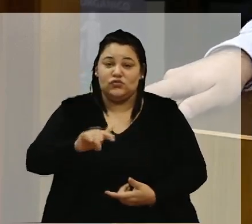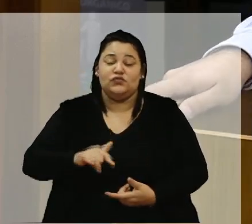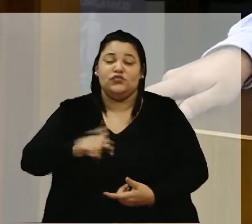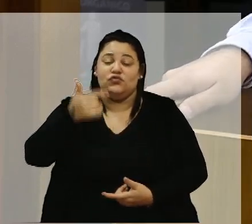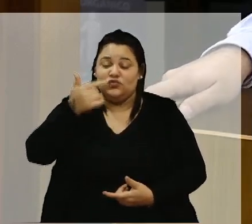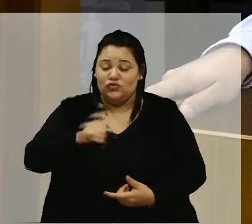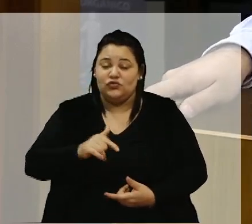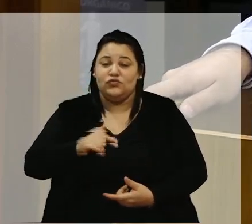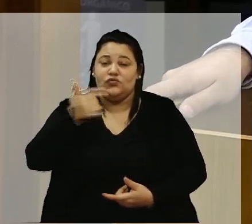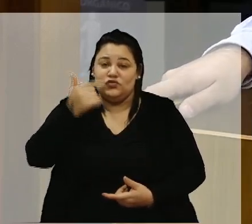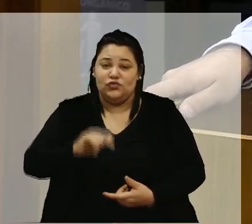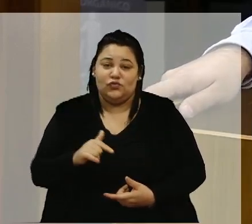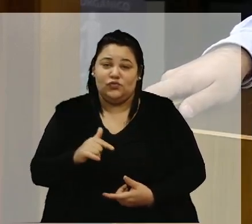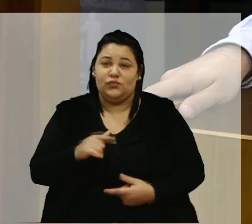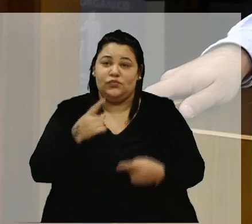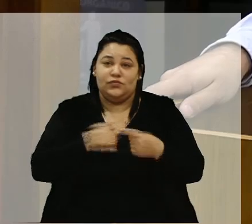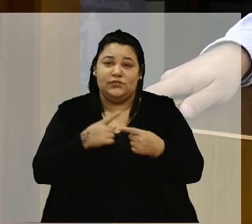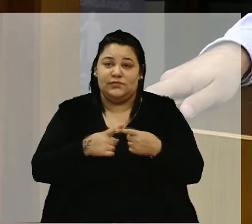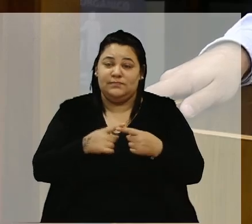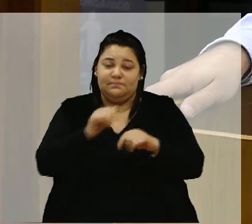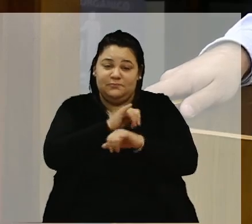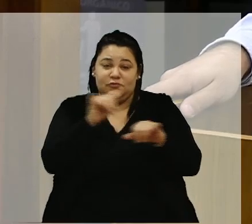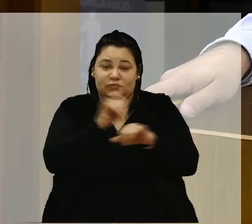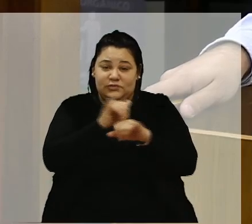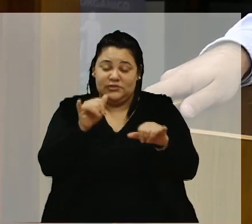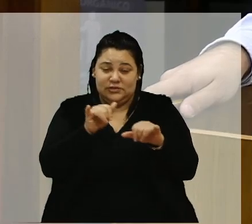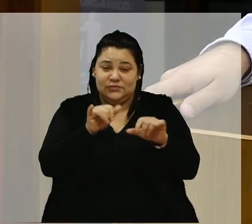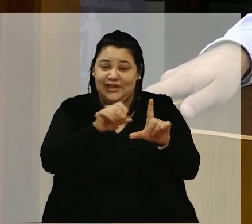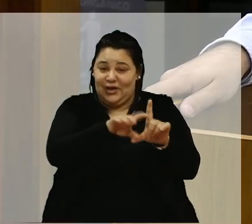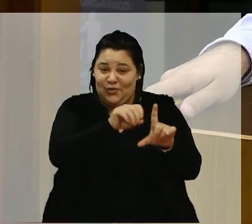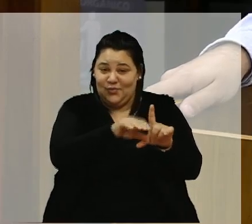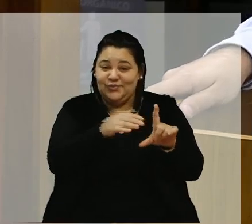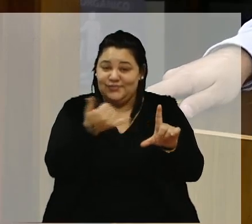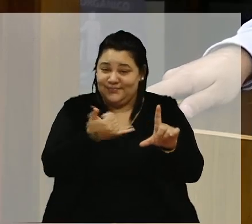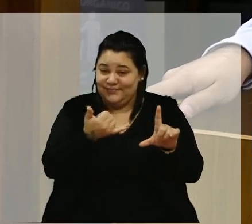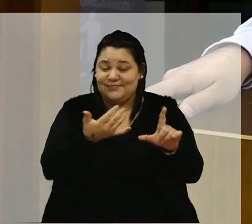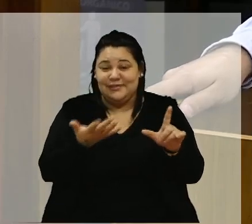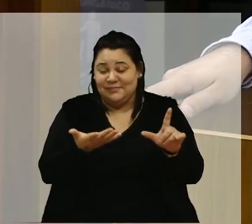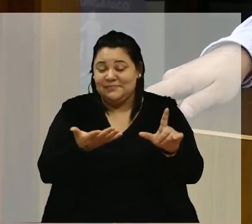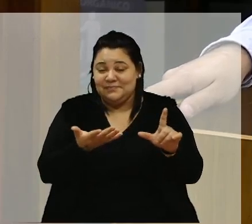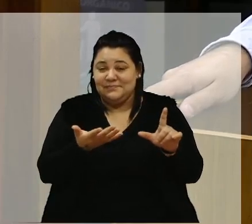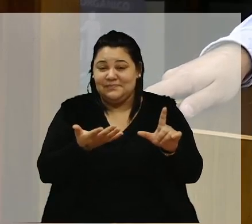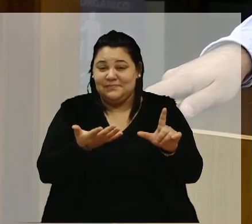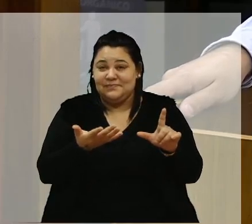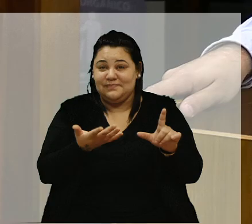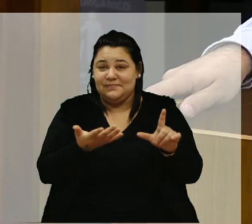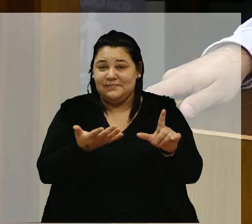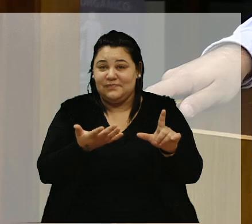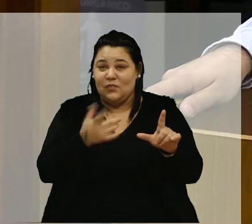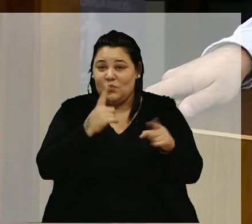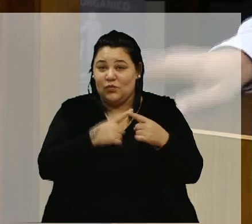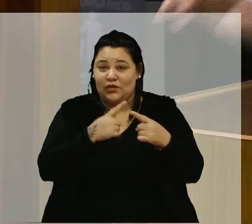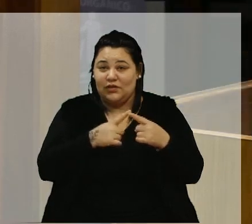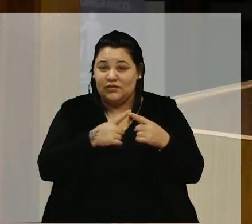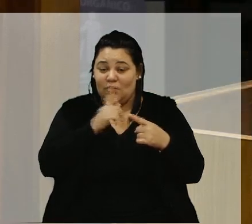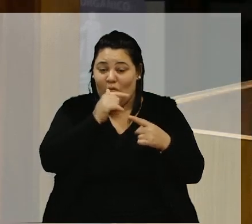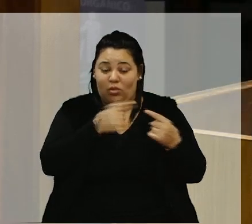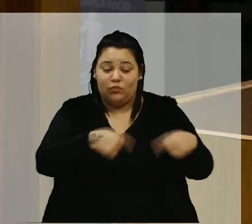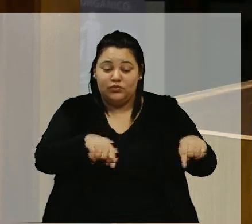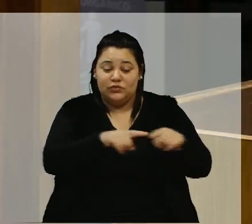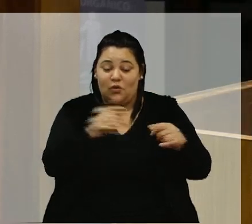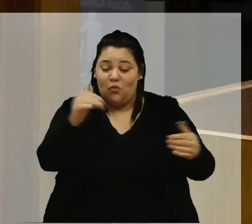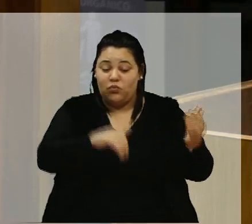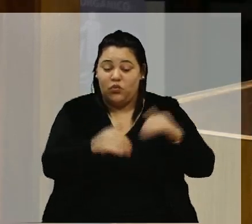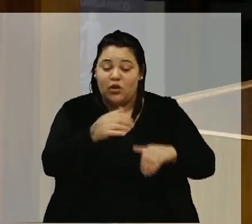fomos matéria no Jornal Nacional em razão dos piscinões, e que bom que existem esses, Que bom que existem esses. Mas